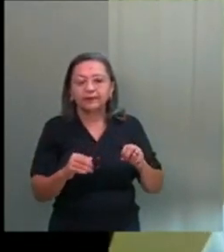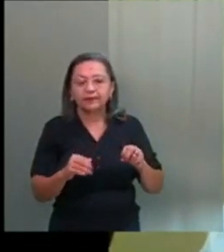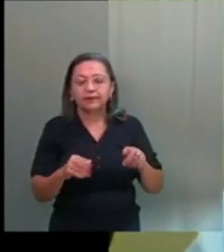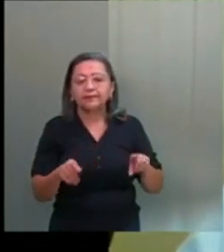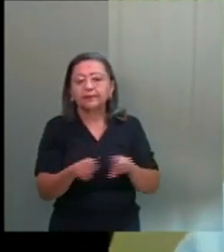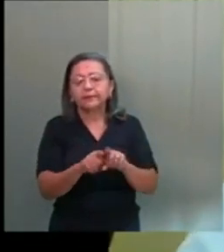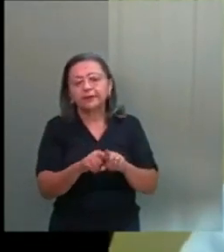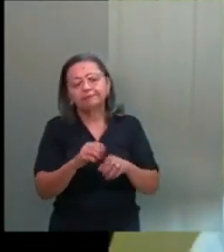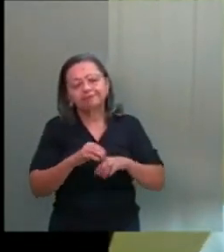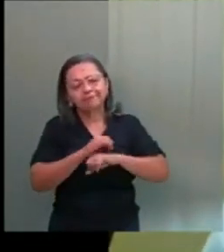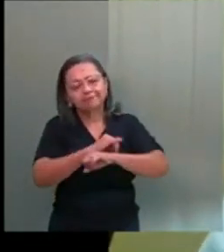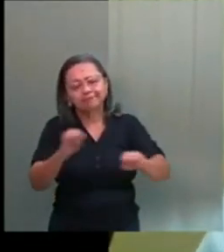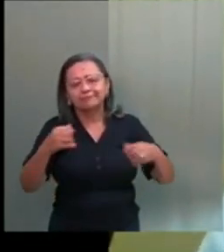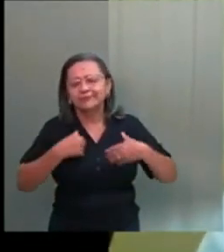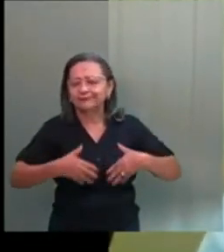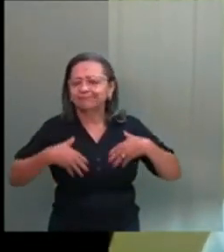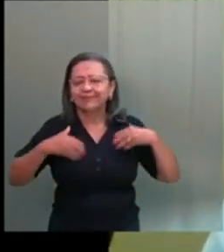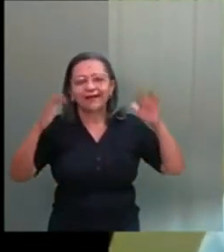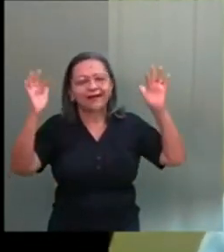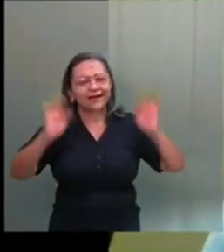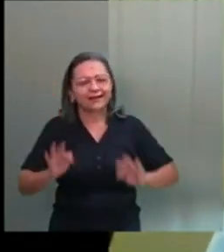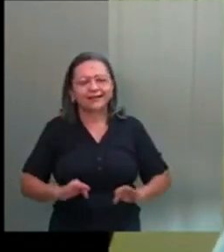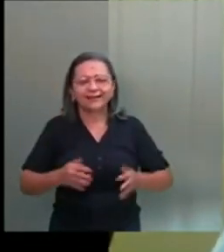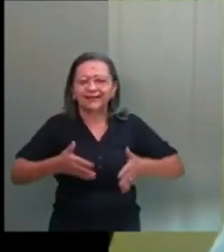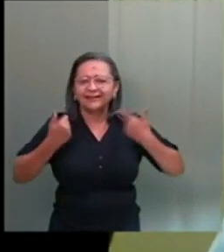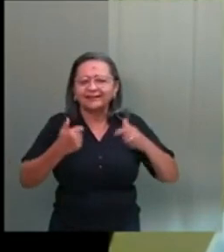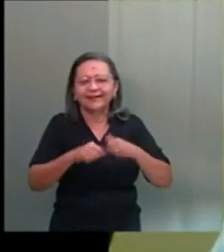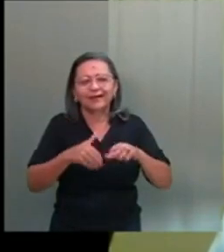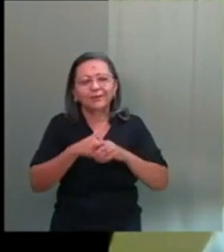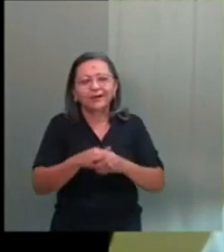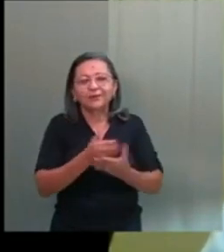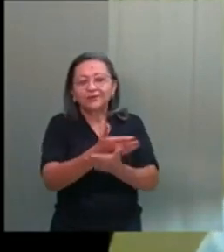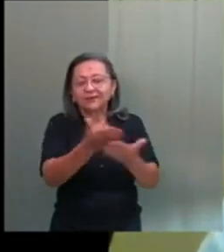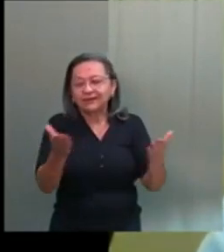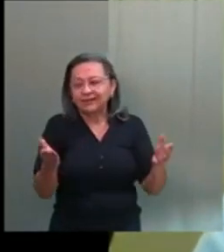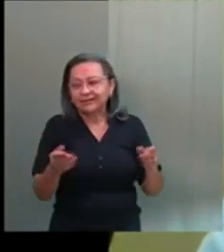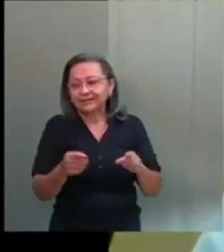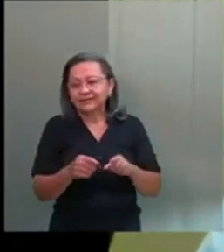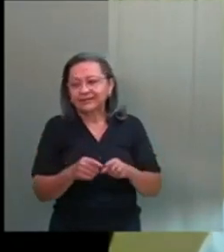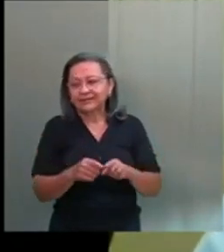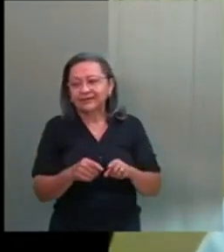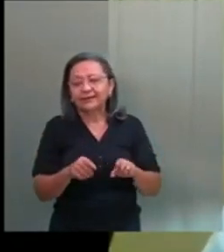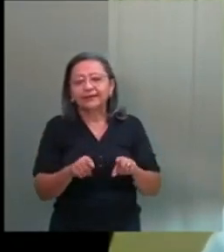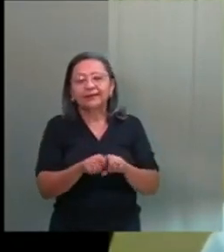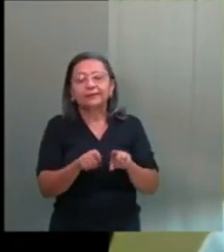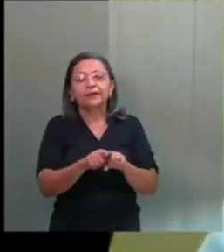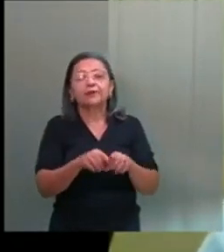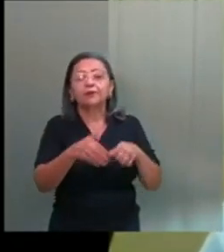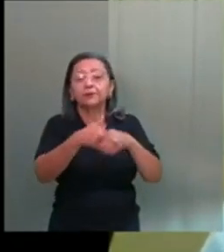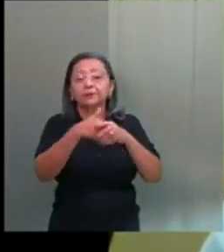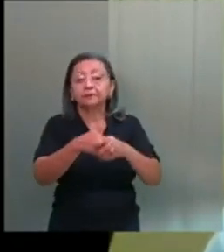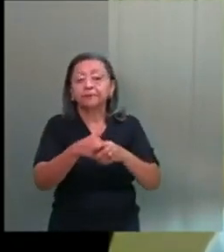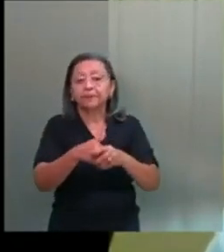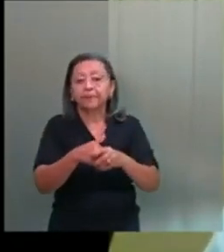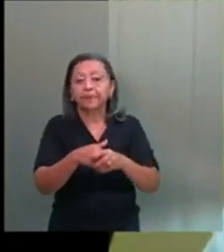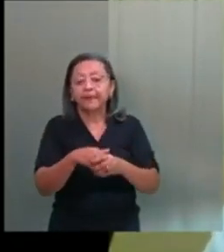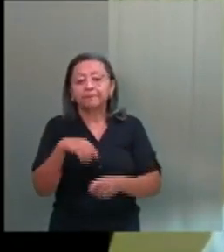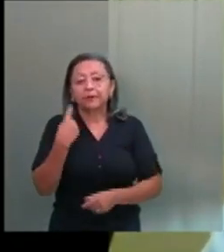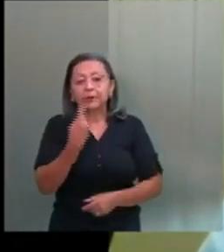Dizer da minha alegria, cumprimentar, estou vendo aí o Fernando César Mesquita, cumprimentar aí também o